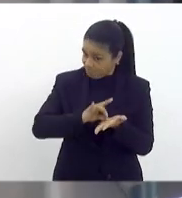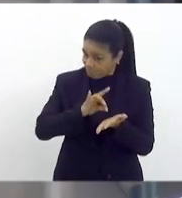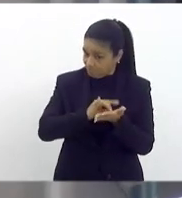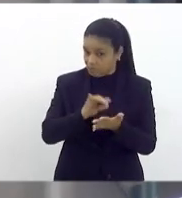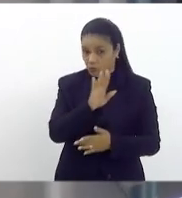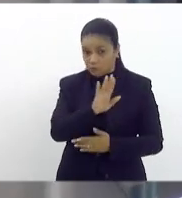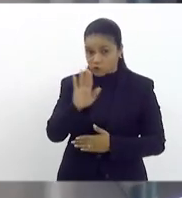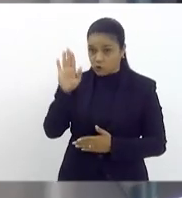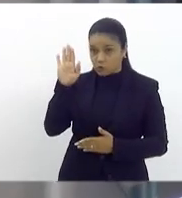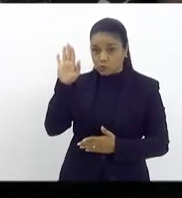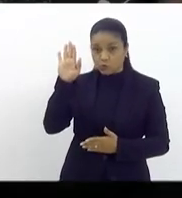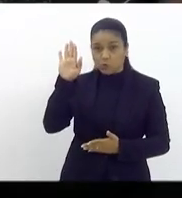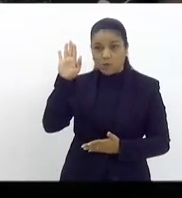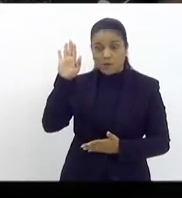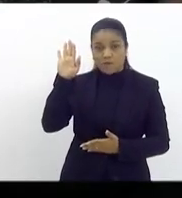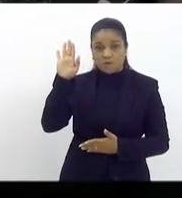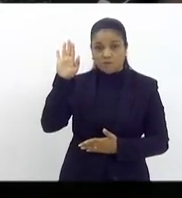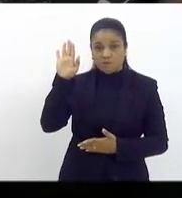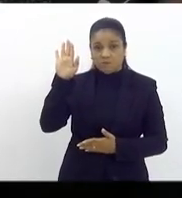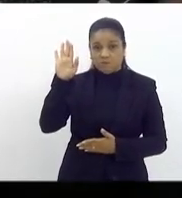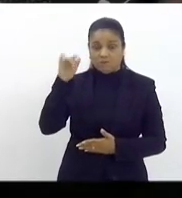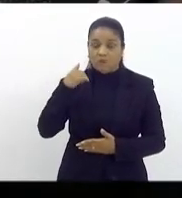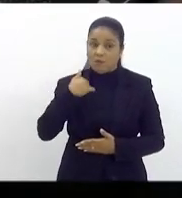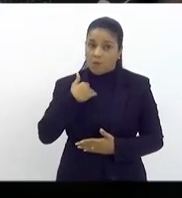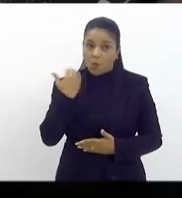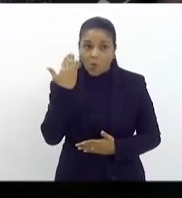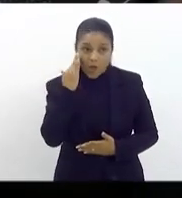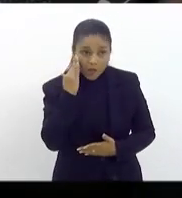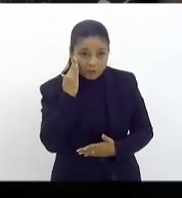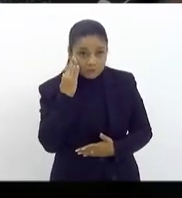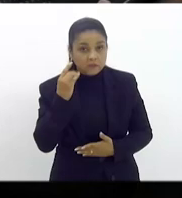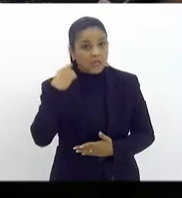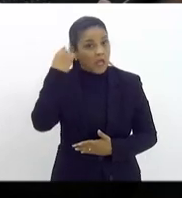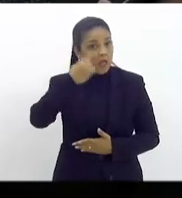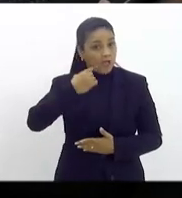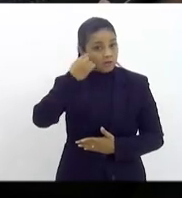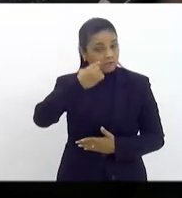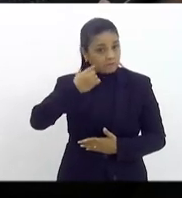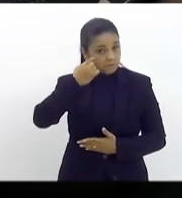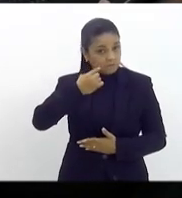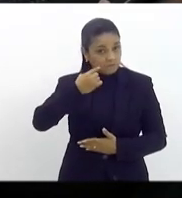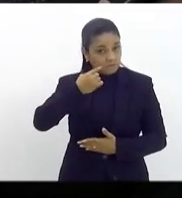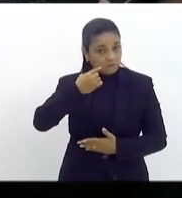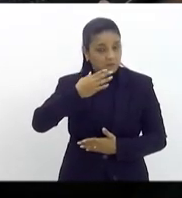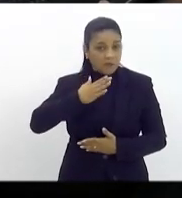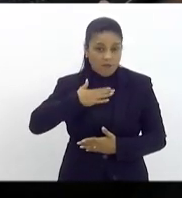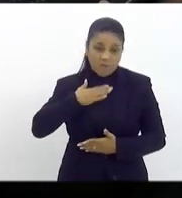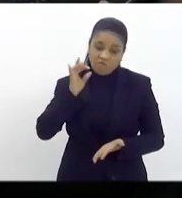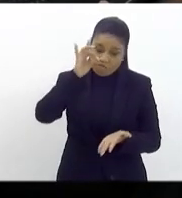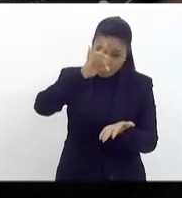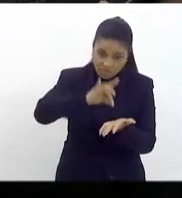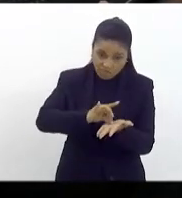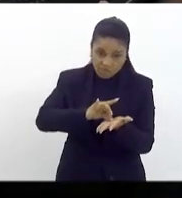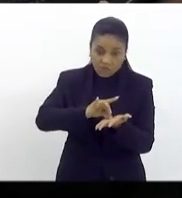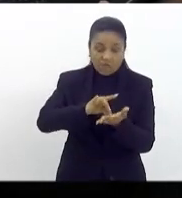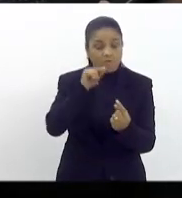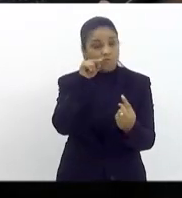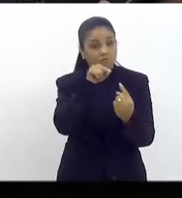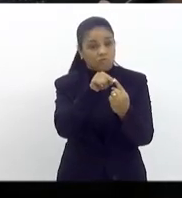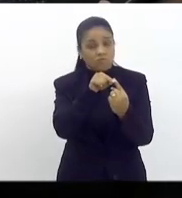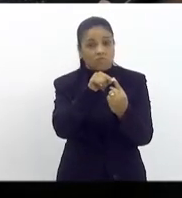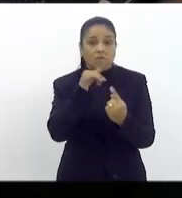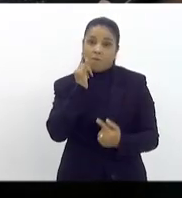juramento. É, no meu entendimento, como advogado, nossa missão é dizer a verdade. Então, eu estou aqui